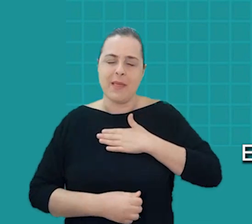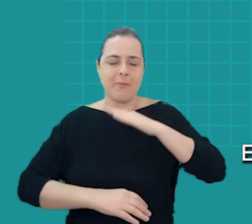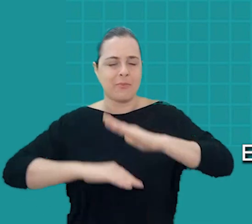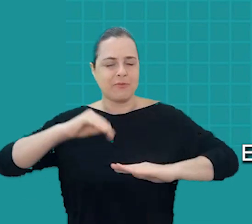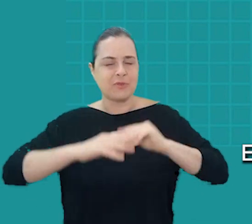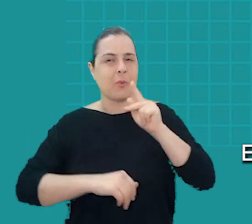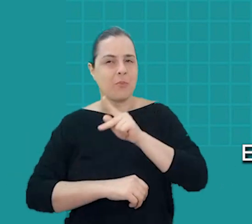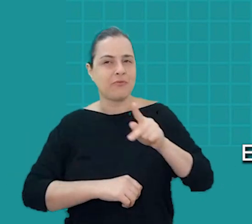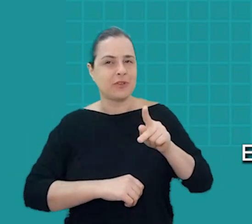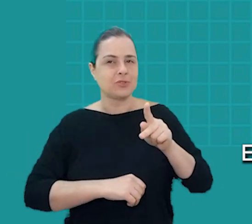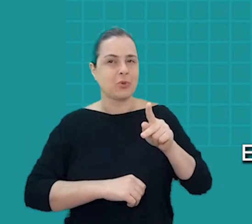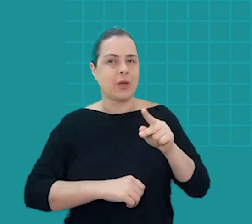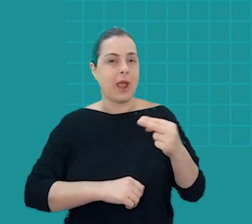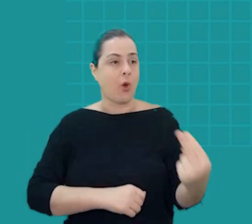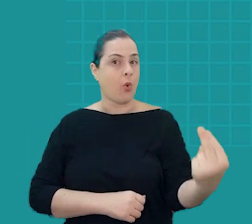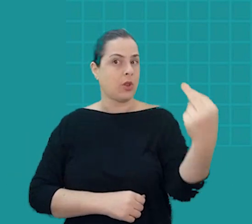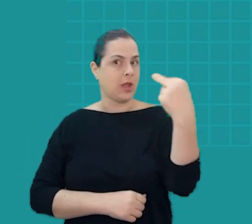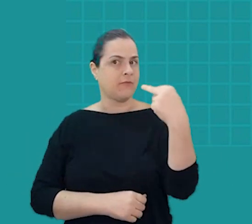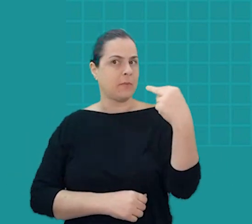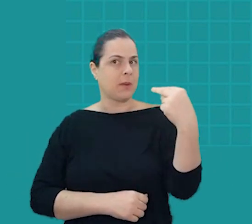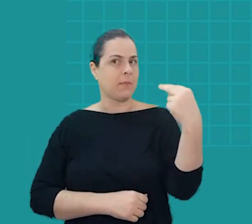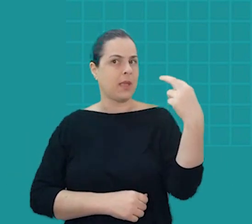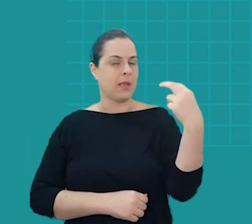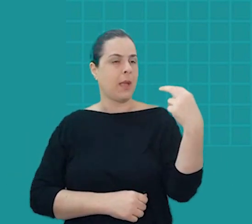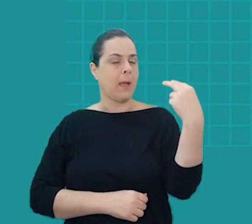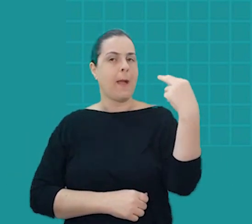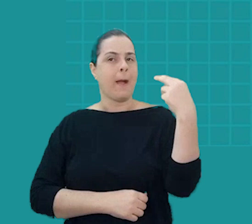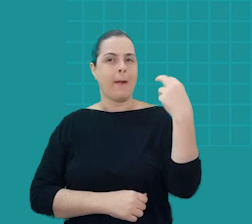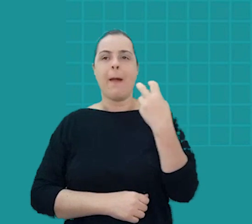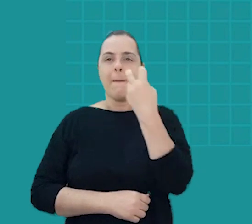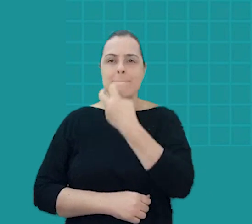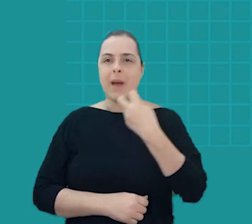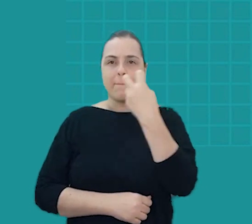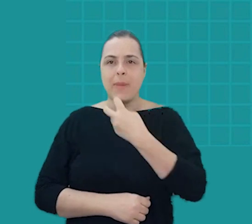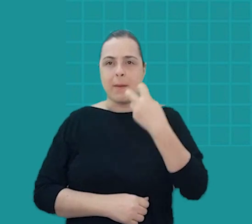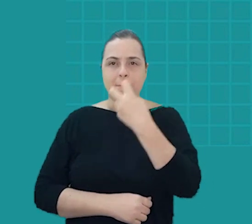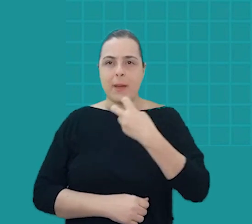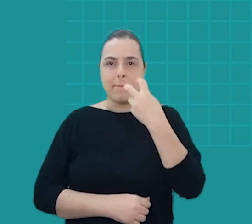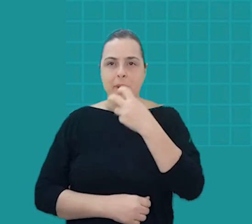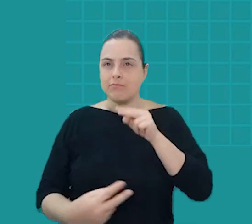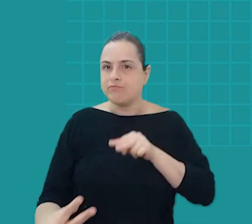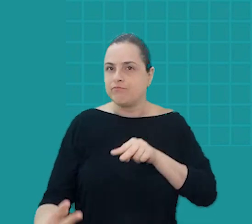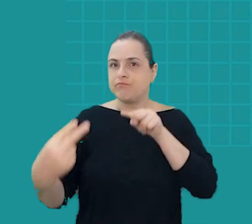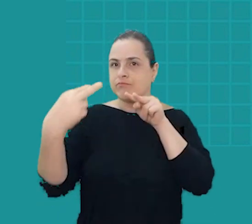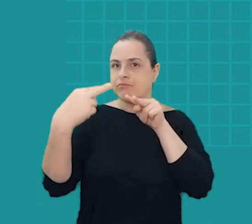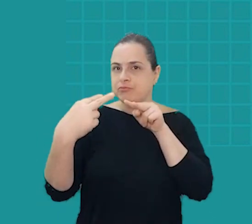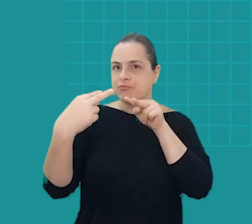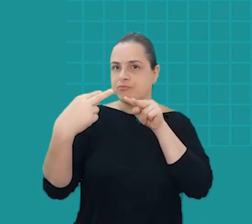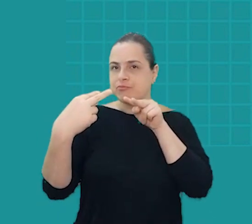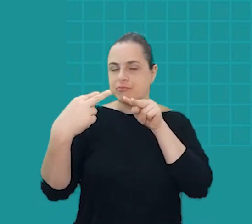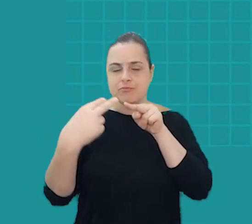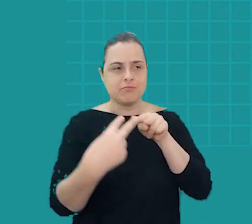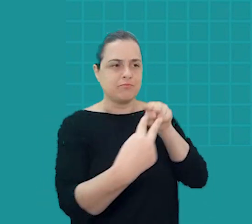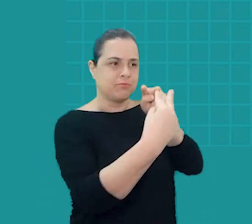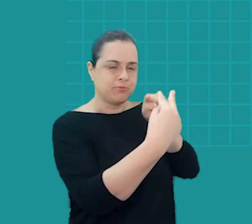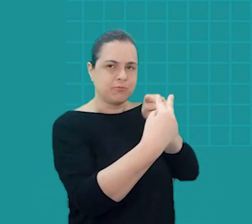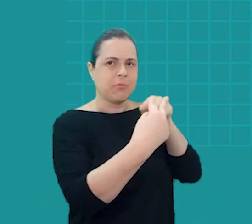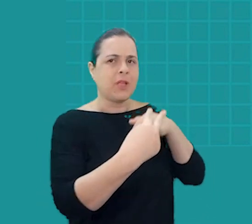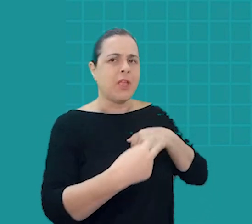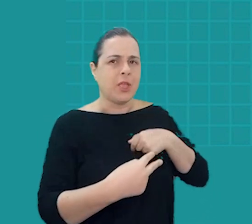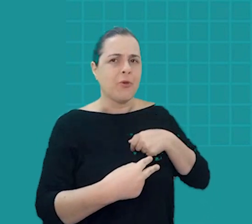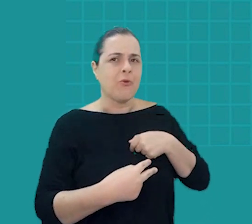sempre falava olhando para mim, e aí ela percebia que quando ela olhava para mim, eu era de poucas palavras na época, mas